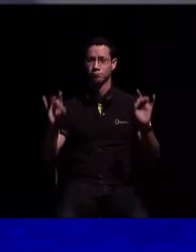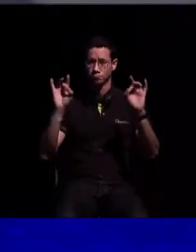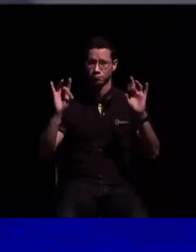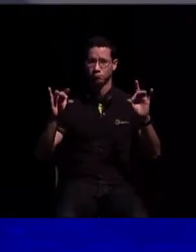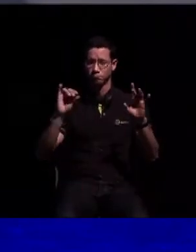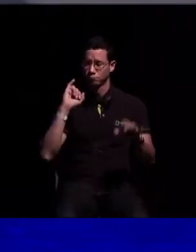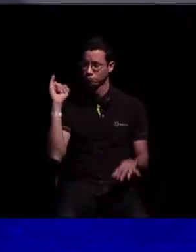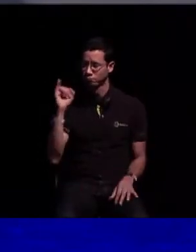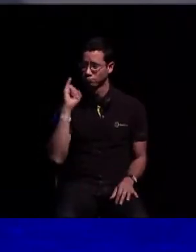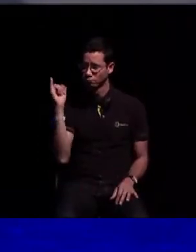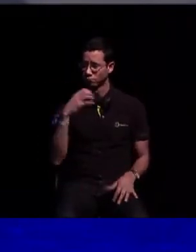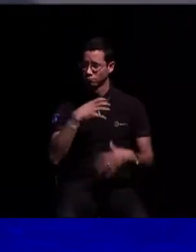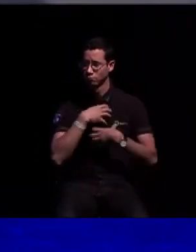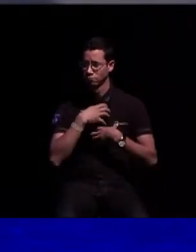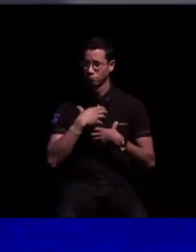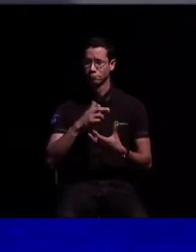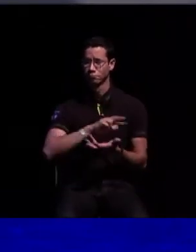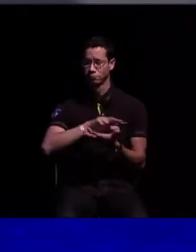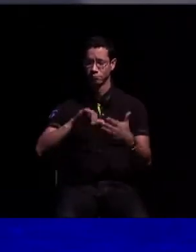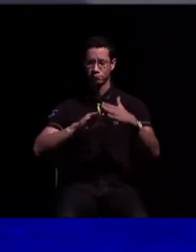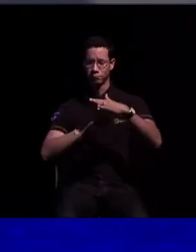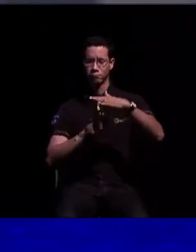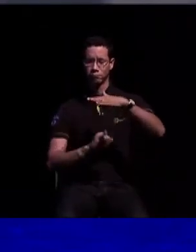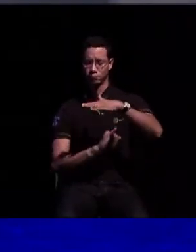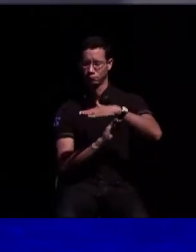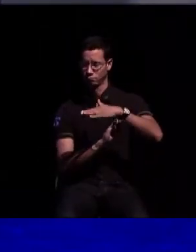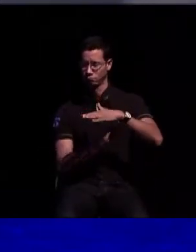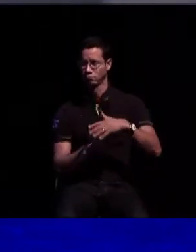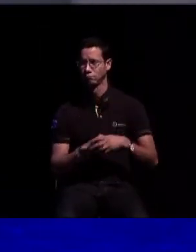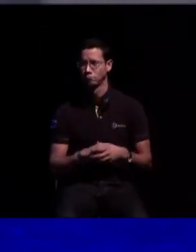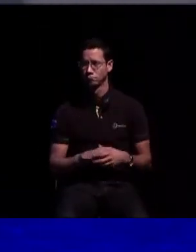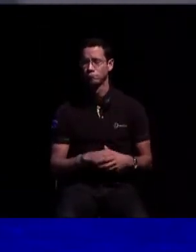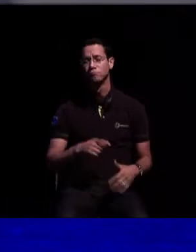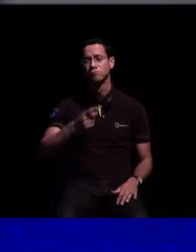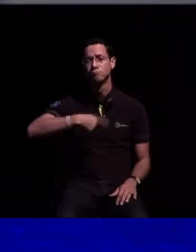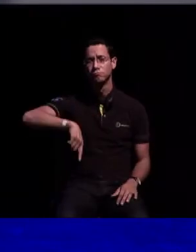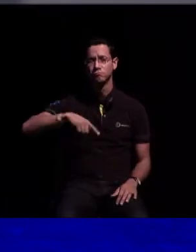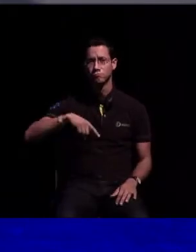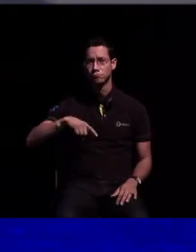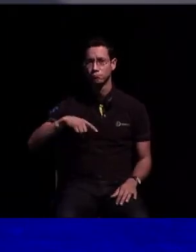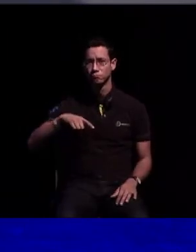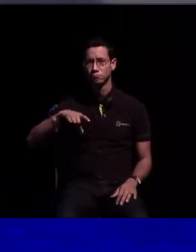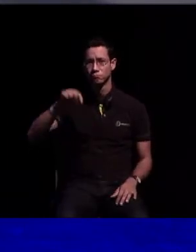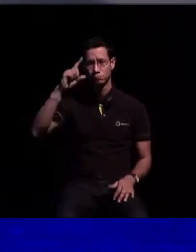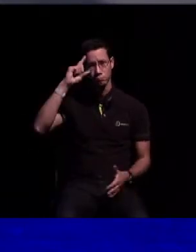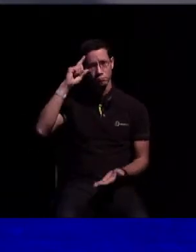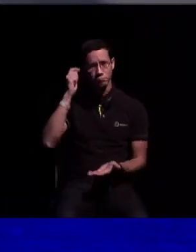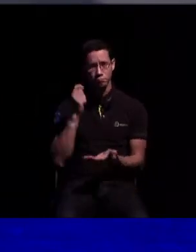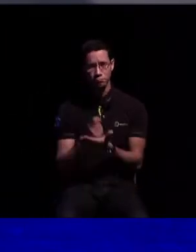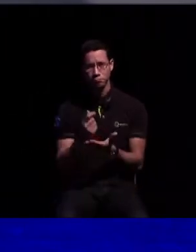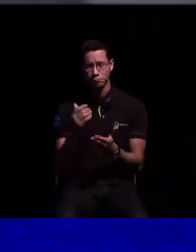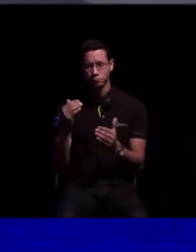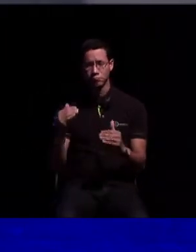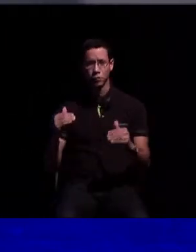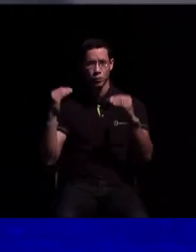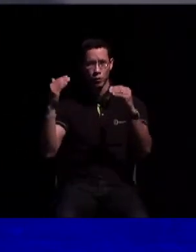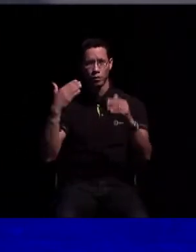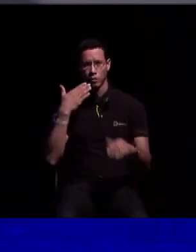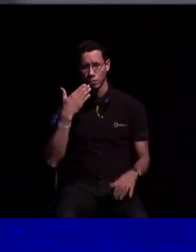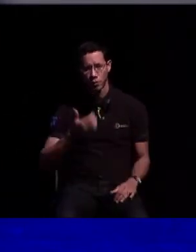em todas as formas institucionalizadas. Ou seja, a nossa opção de tudo que a gente define como superior,